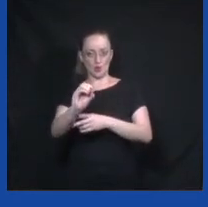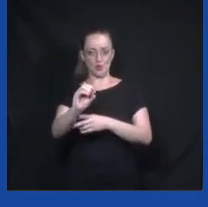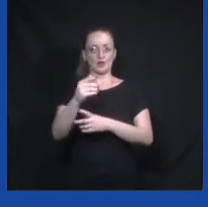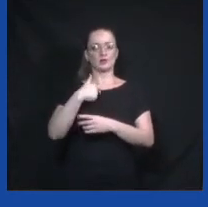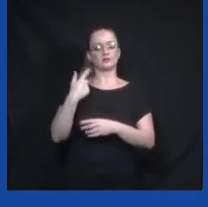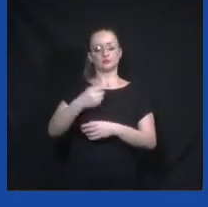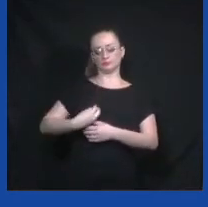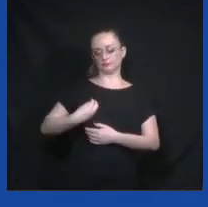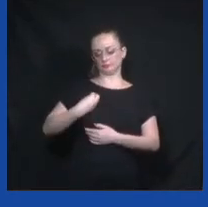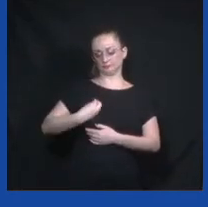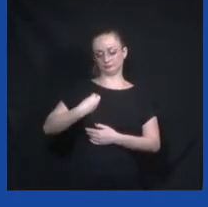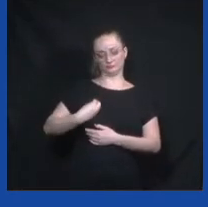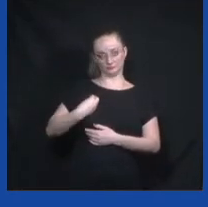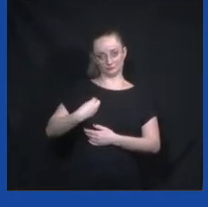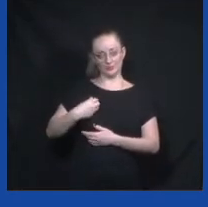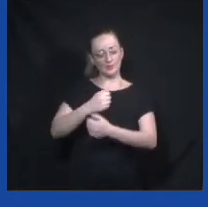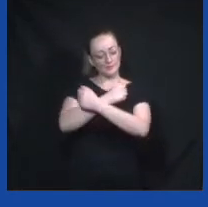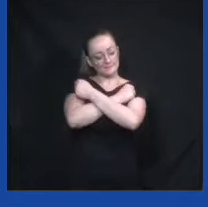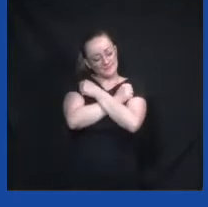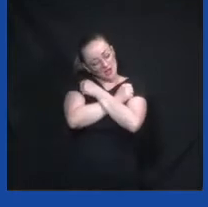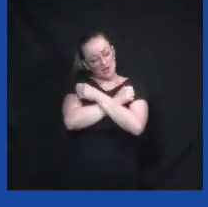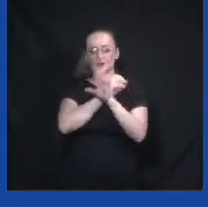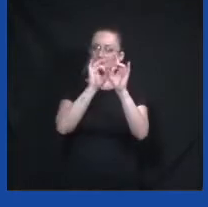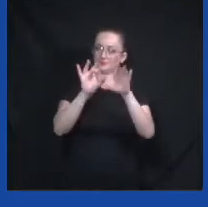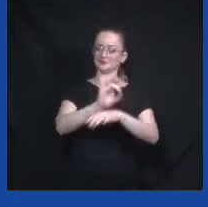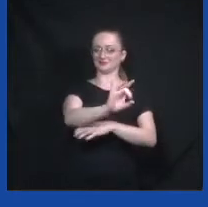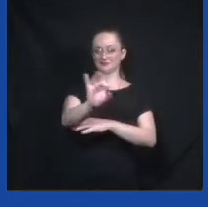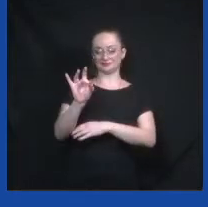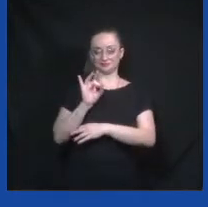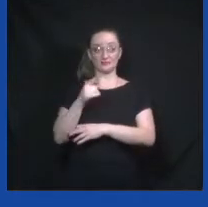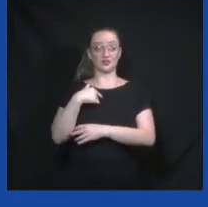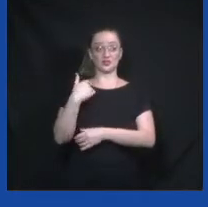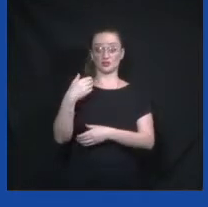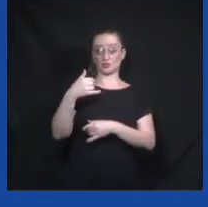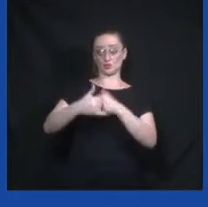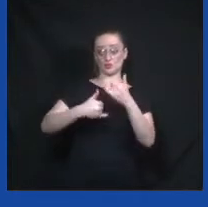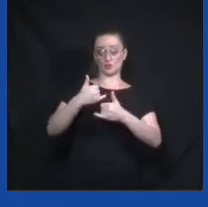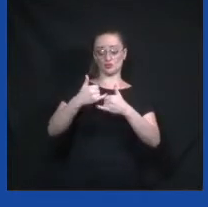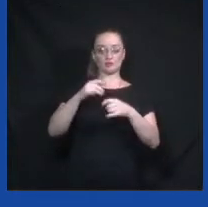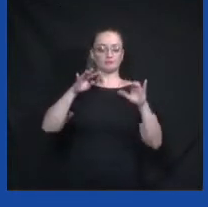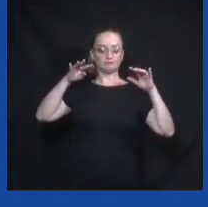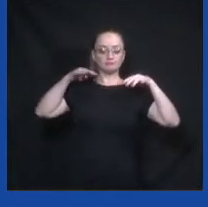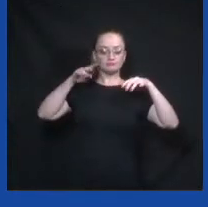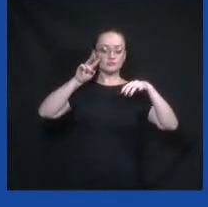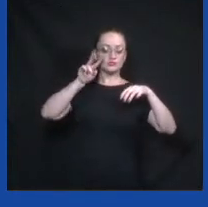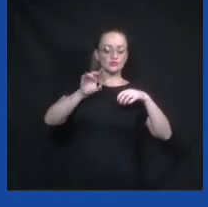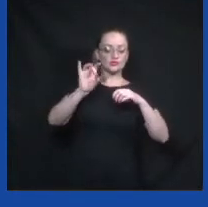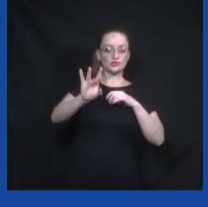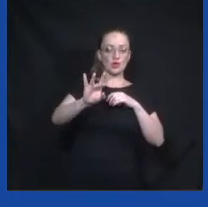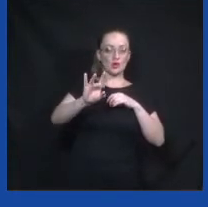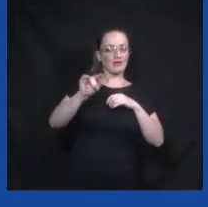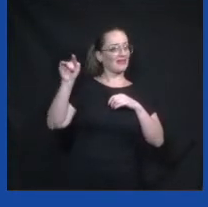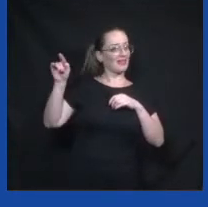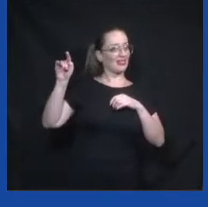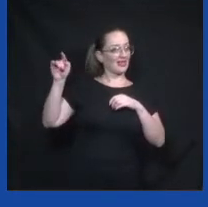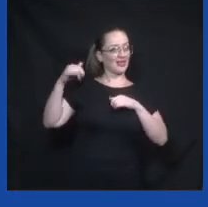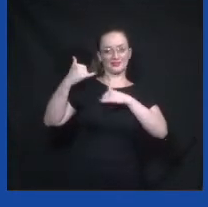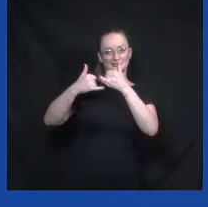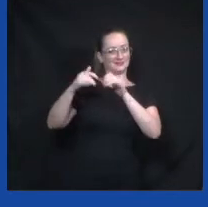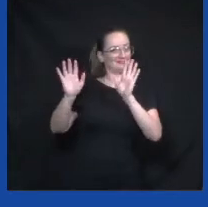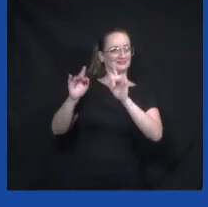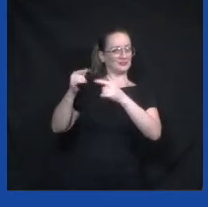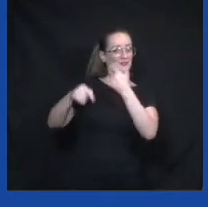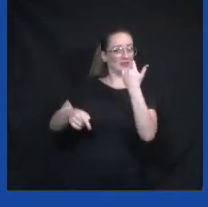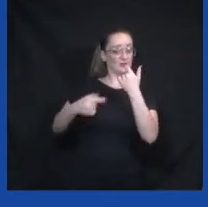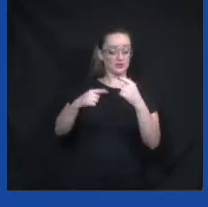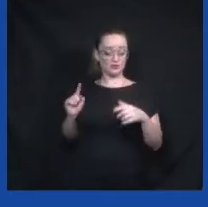a quem eu já deixo aqui um abraço muito especial, que a gente está jogando o jogo lá da arquibancada. E não é da arquibancada que a gente precisa jogar o jogo. A gente